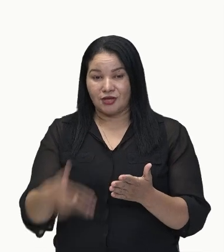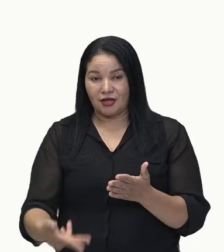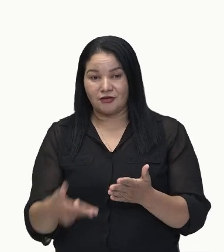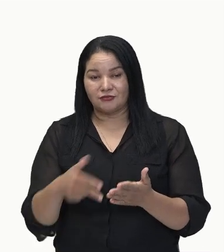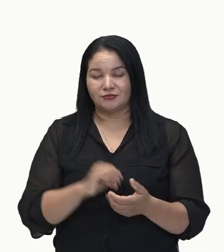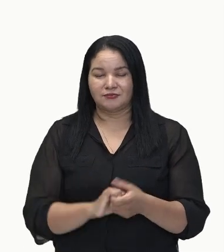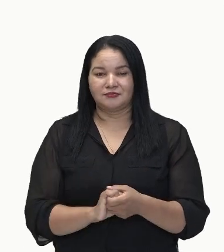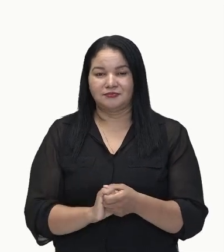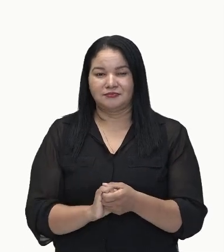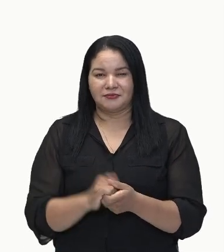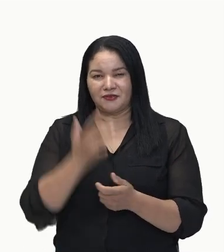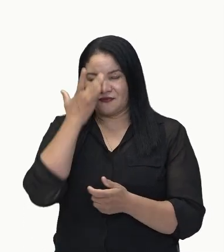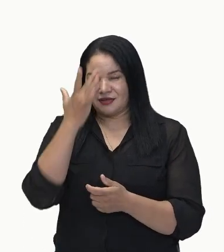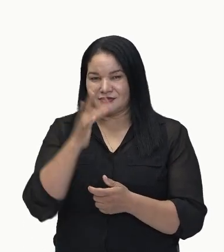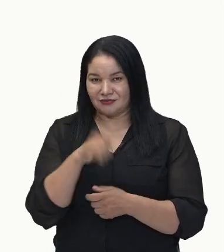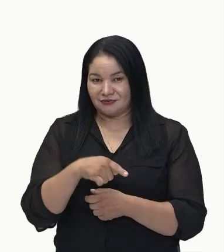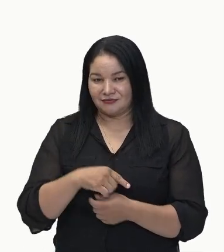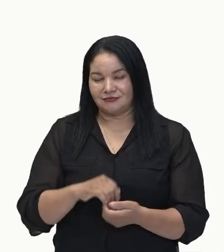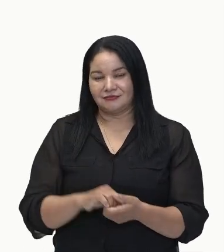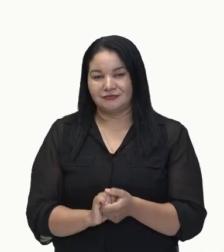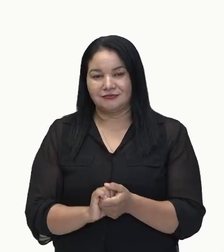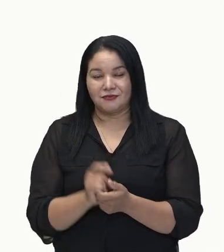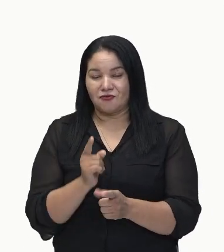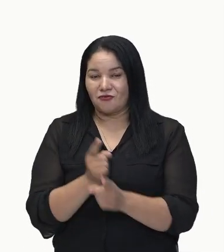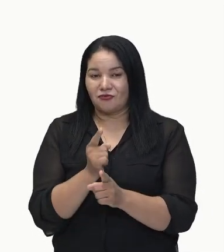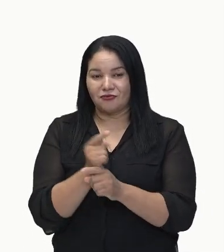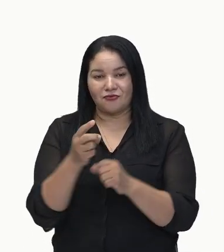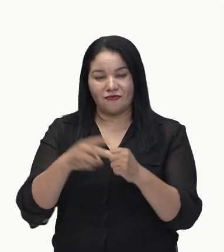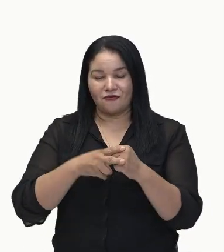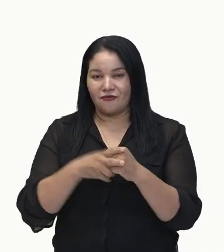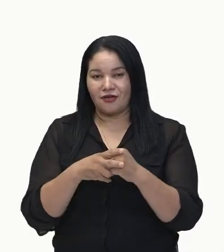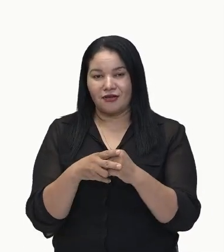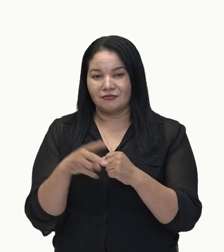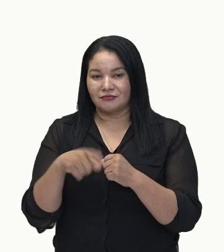só. Facinho, você encontrou o verbo, que já